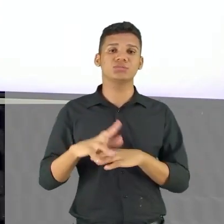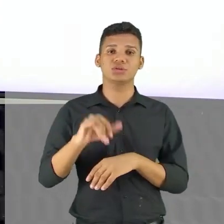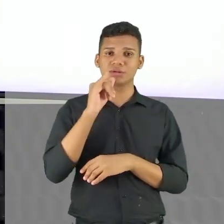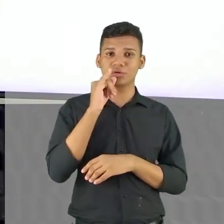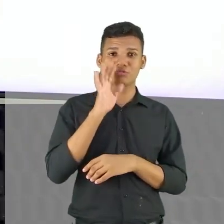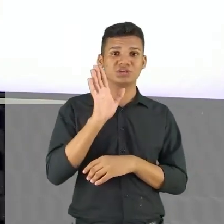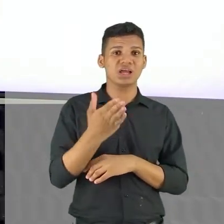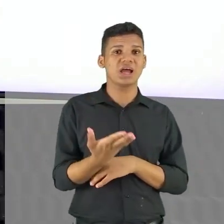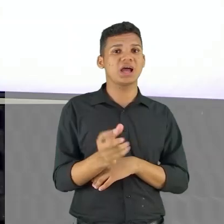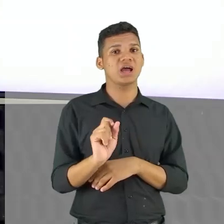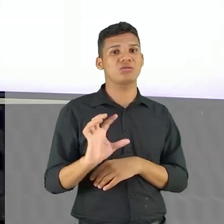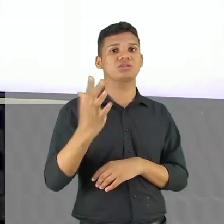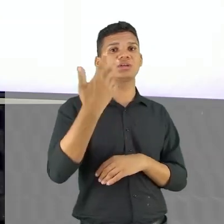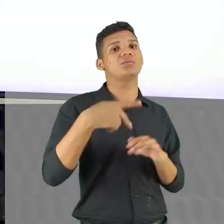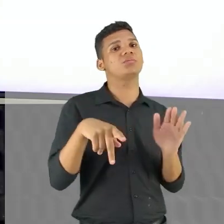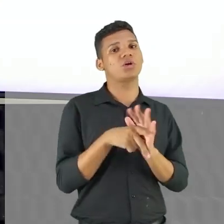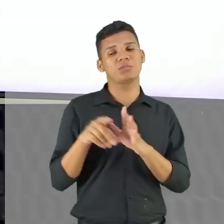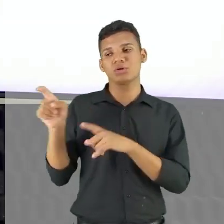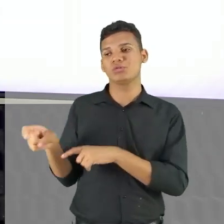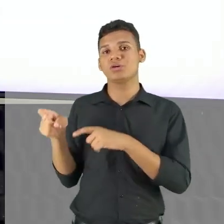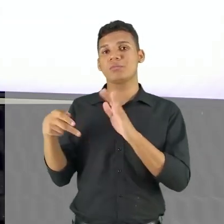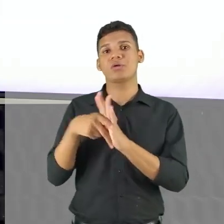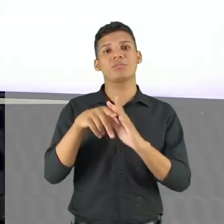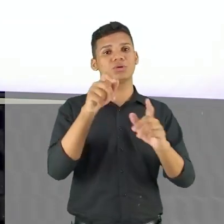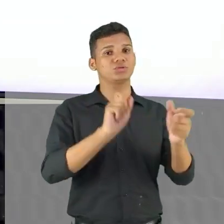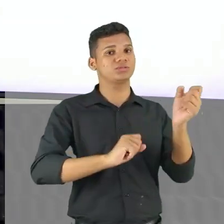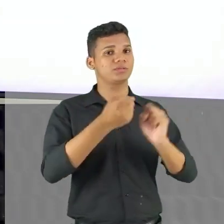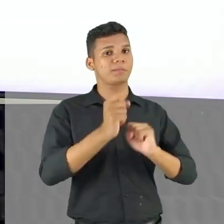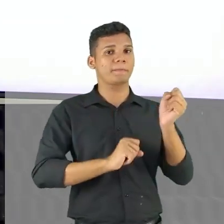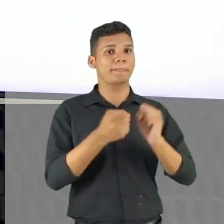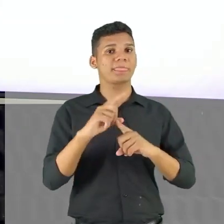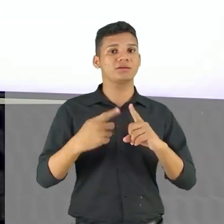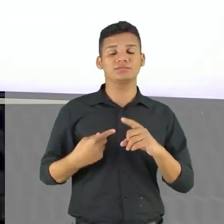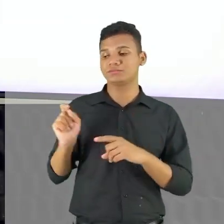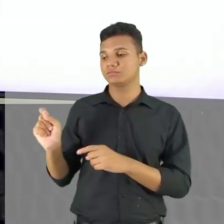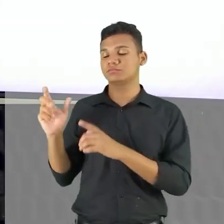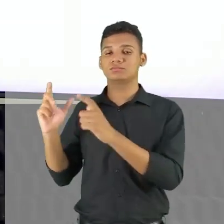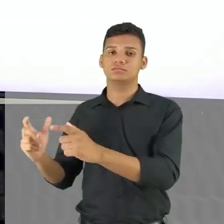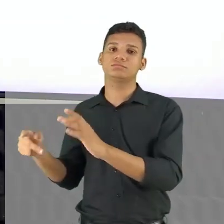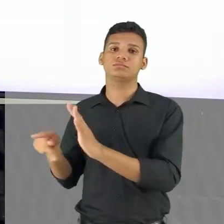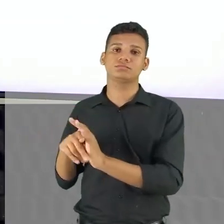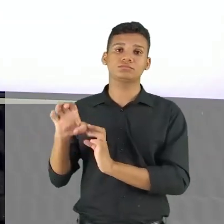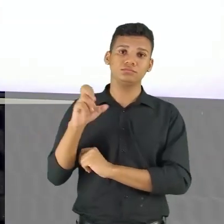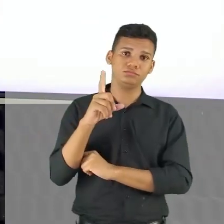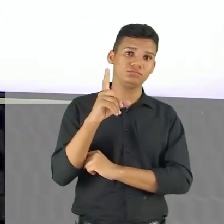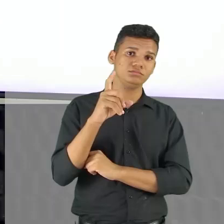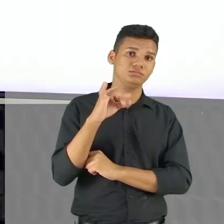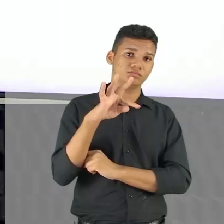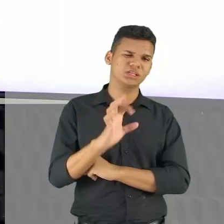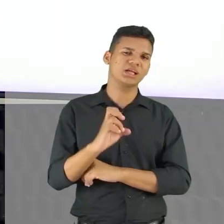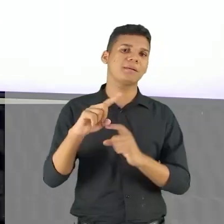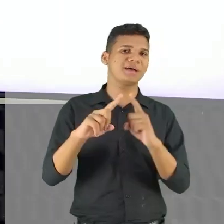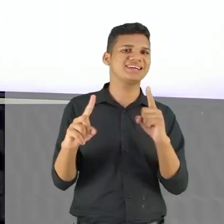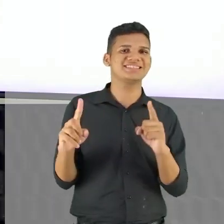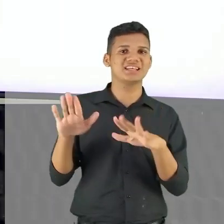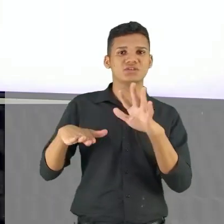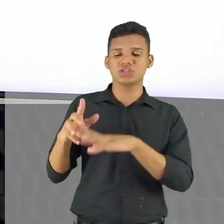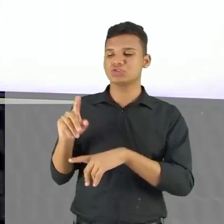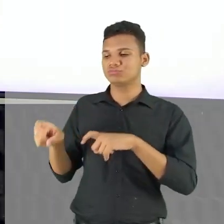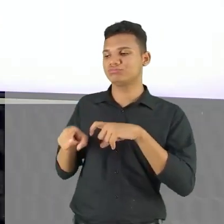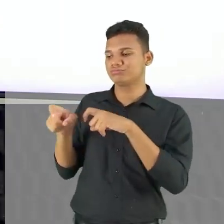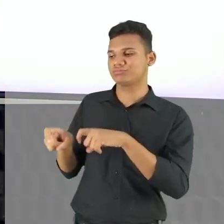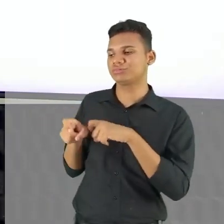já aconteceu no processo urbano industrial, até porque essa elite que comanda o campo, ela não vive no campo.